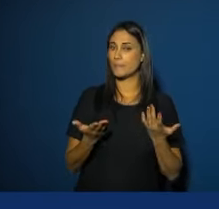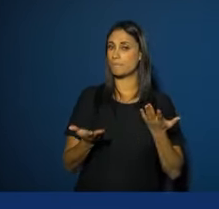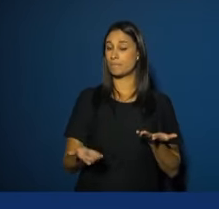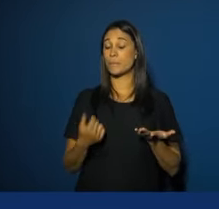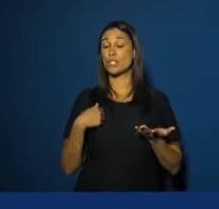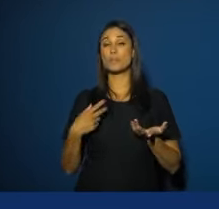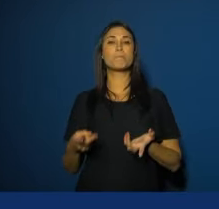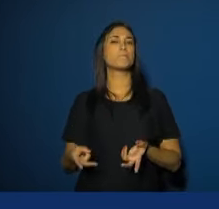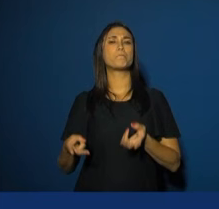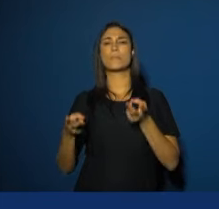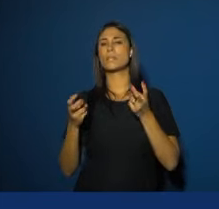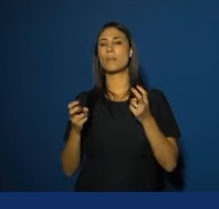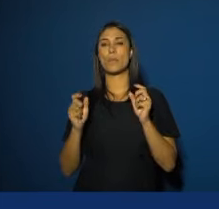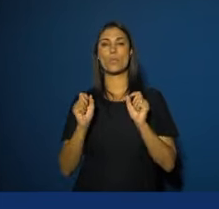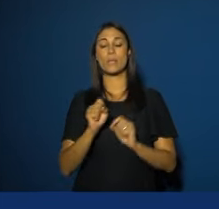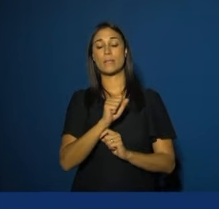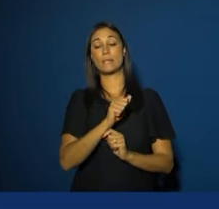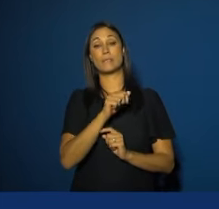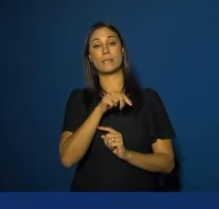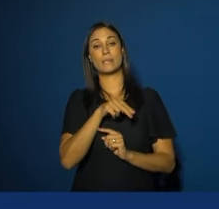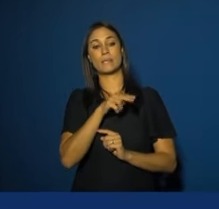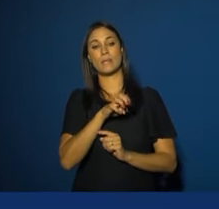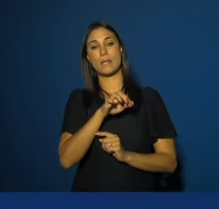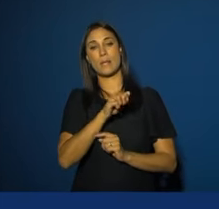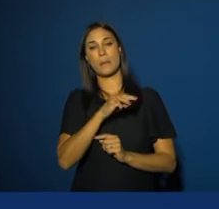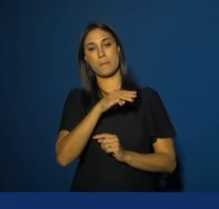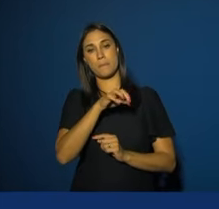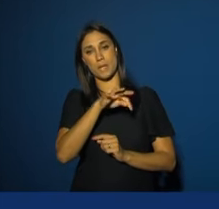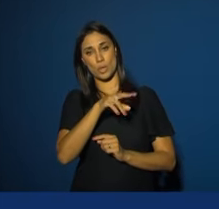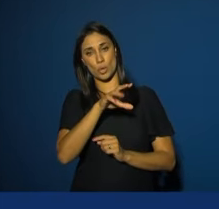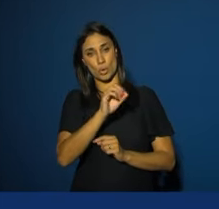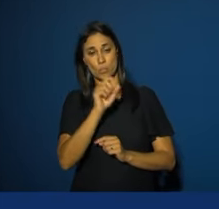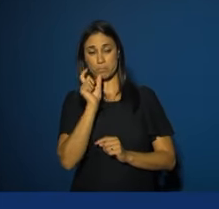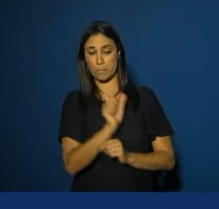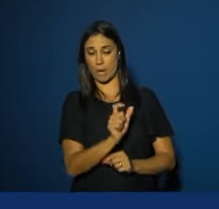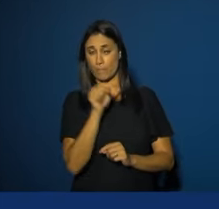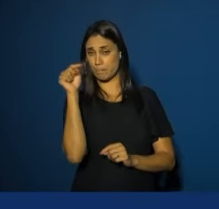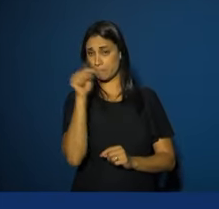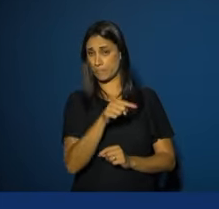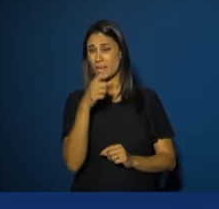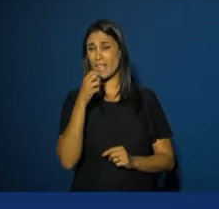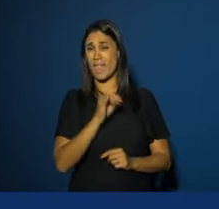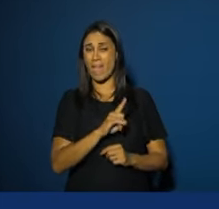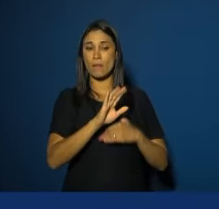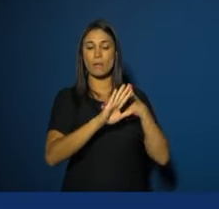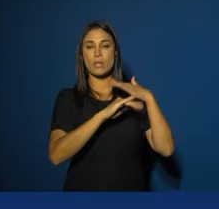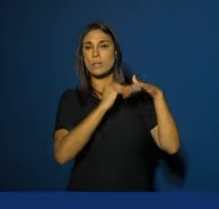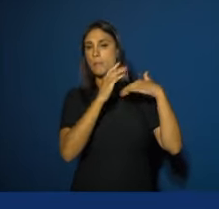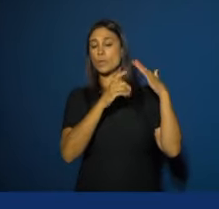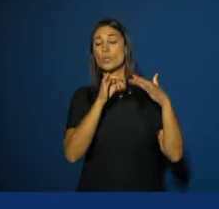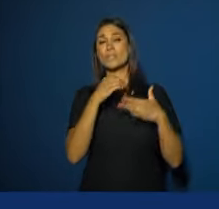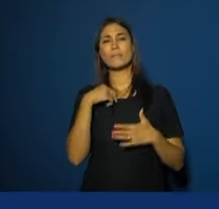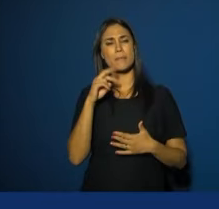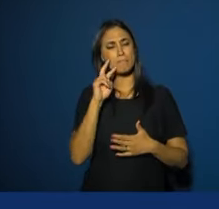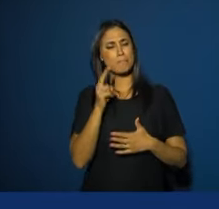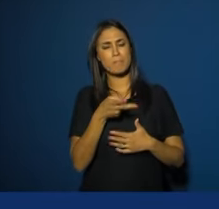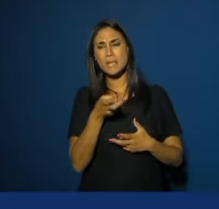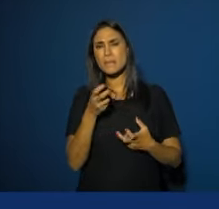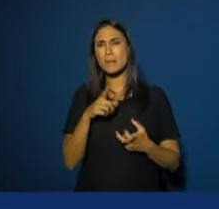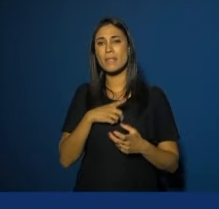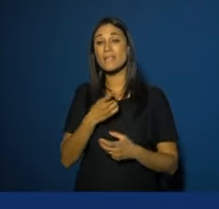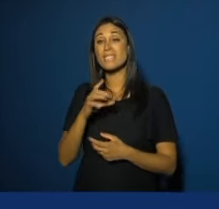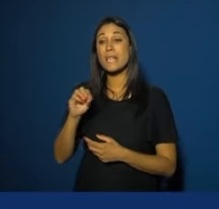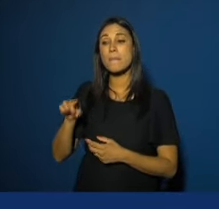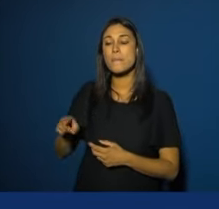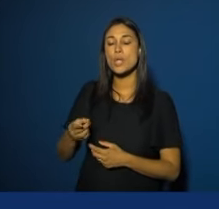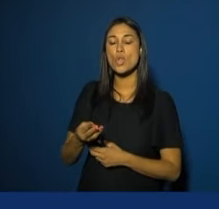gente enxerga que o saneamento ele é uma grande avenida de crescimento. Se nós olharmos hoje, você tem 100 milhões de pessoas nesse país